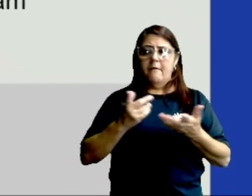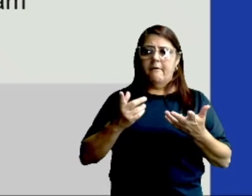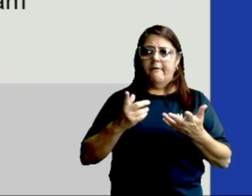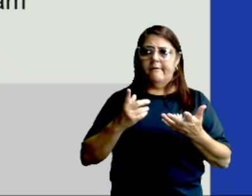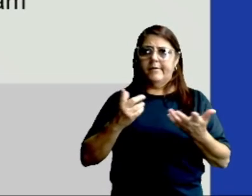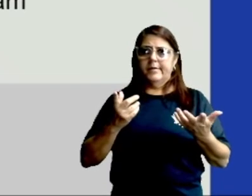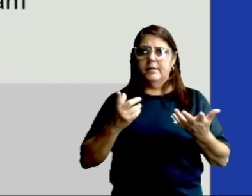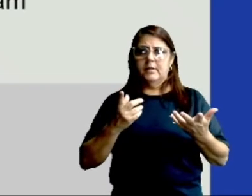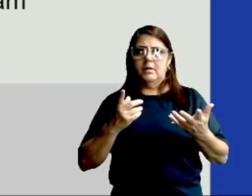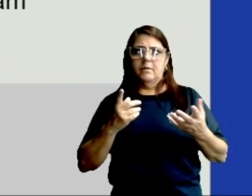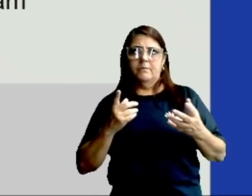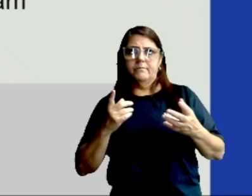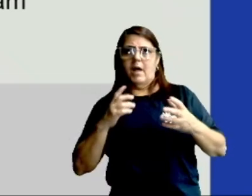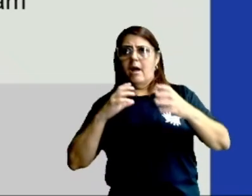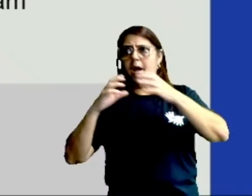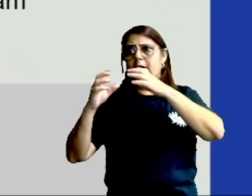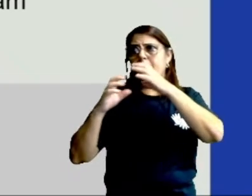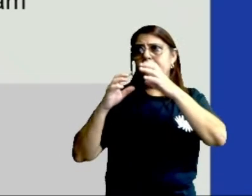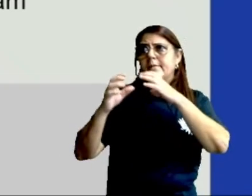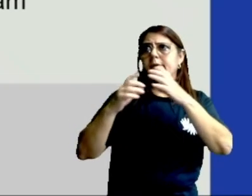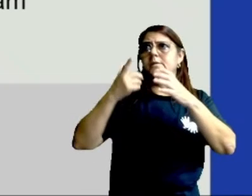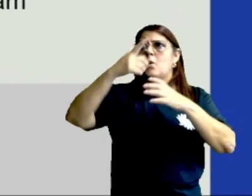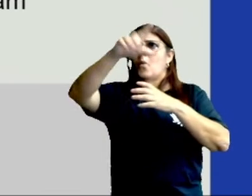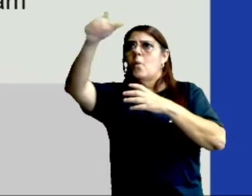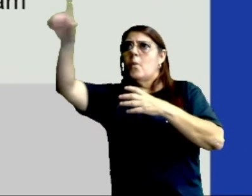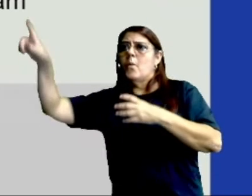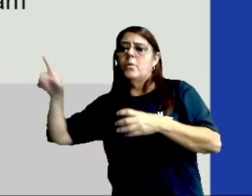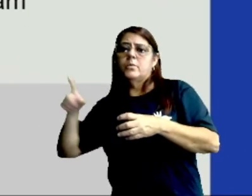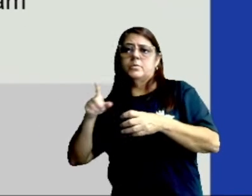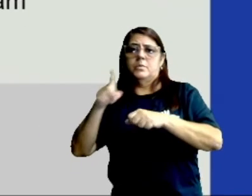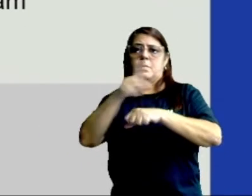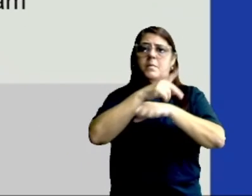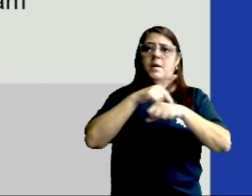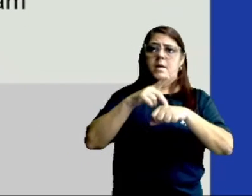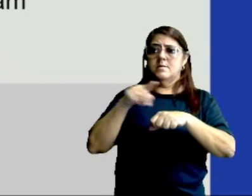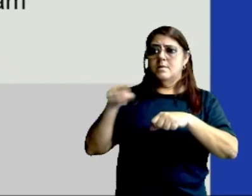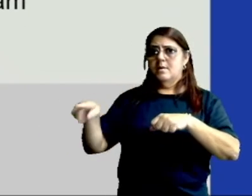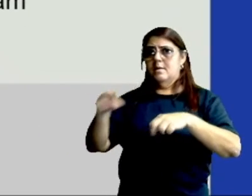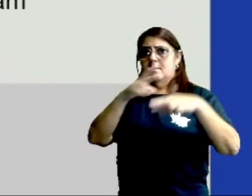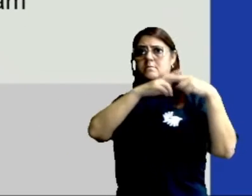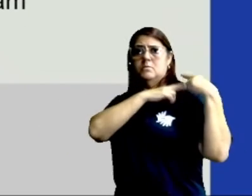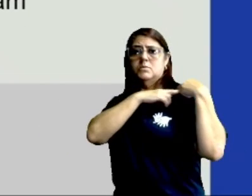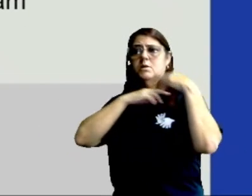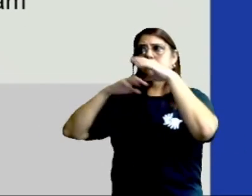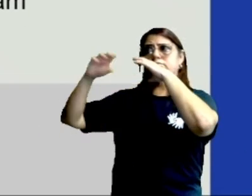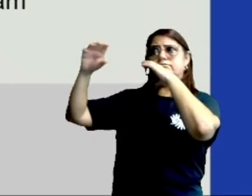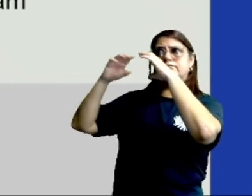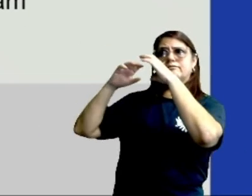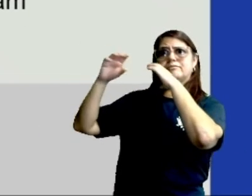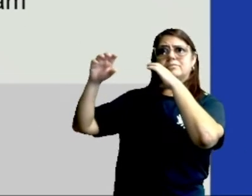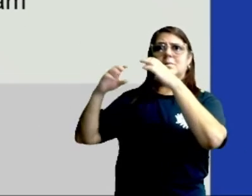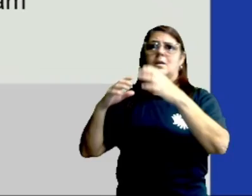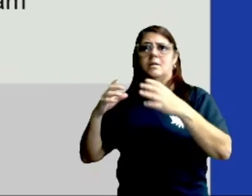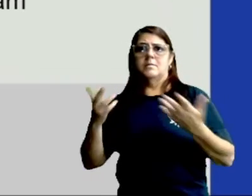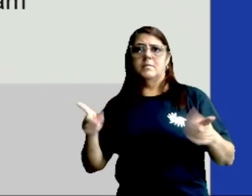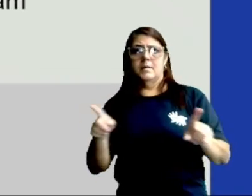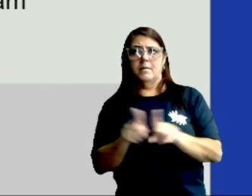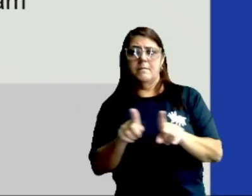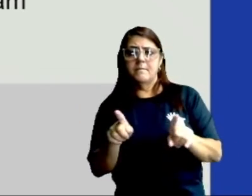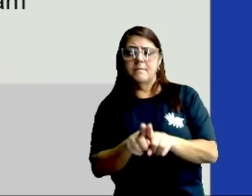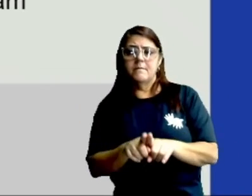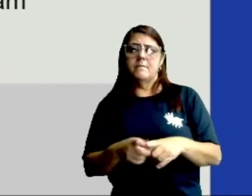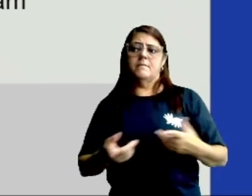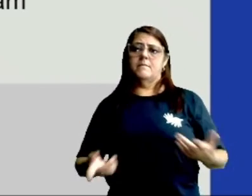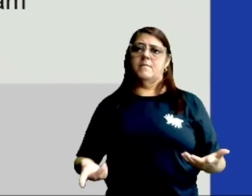relações que o Egito tinha com Império sou com países em seu entorno né ele também controlava